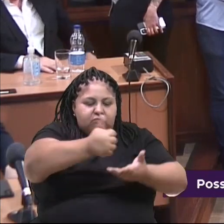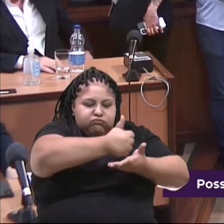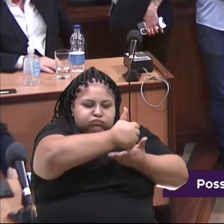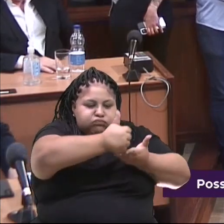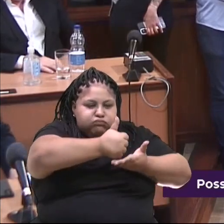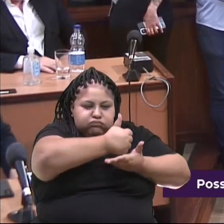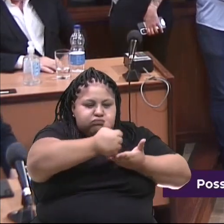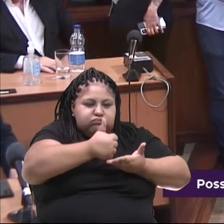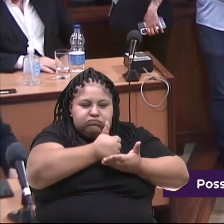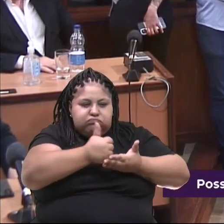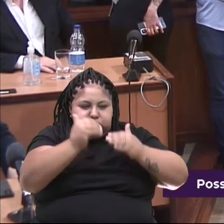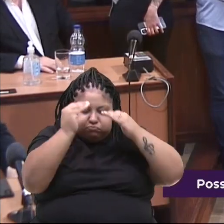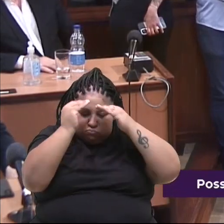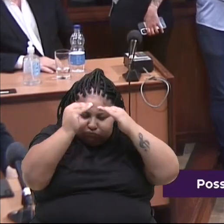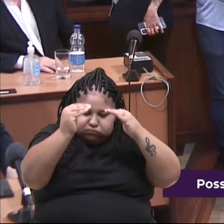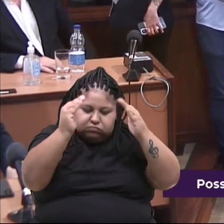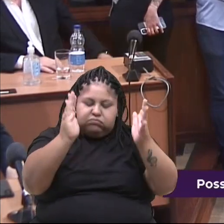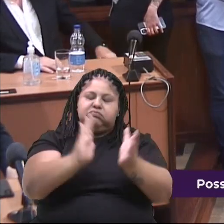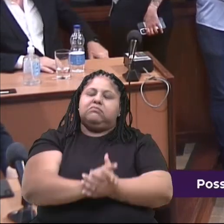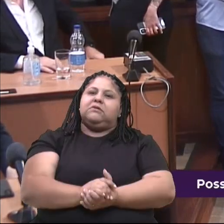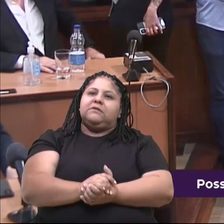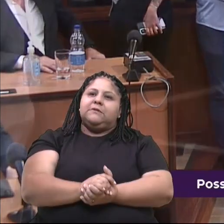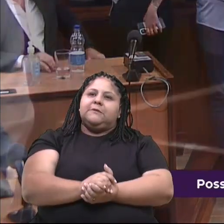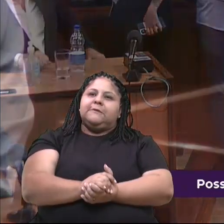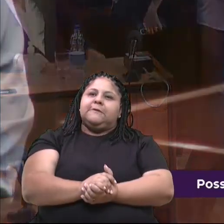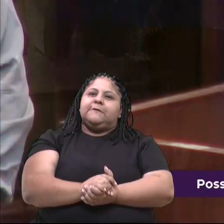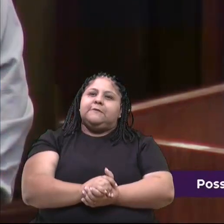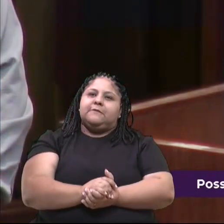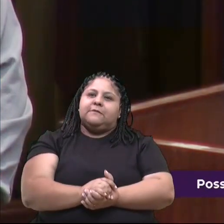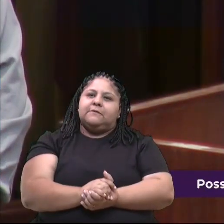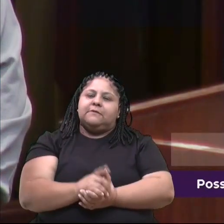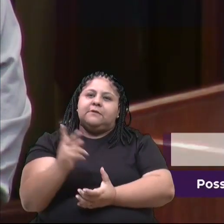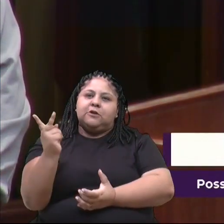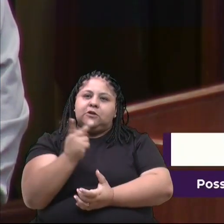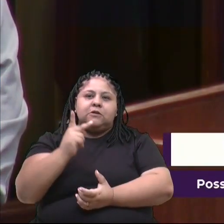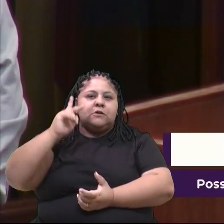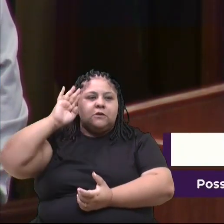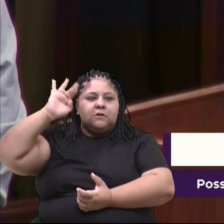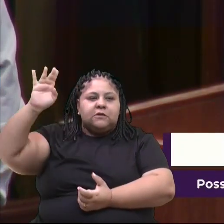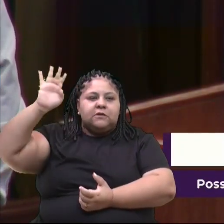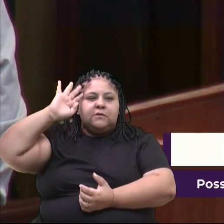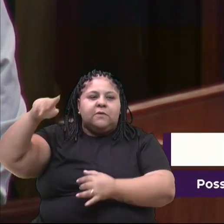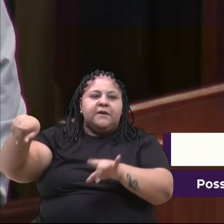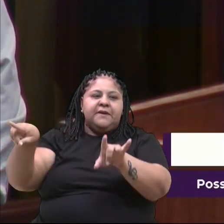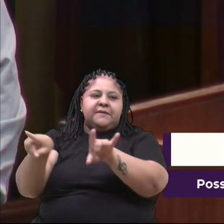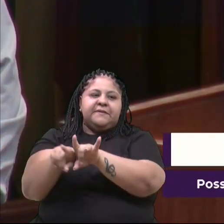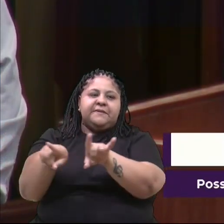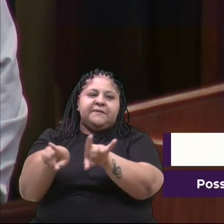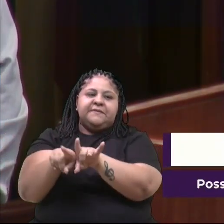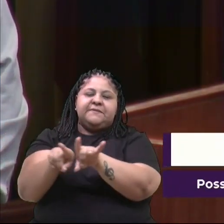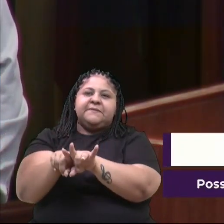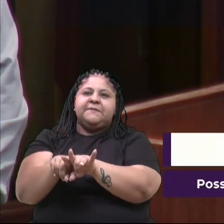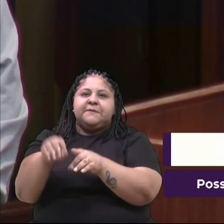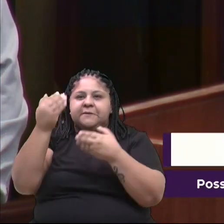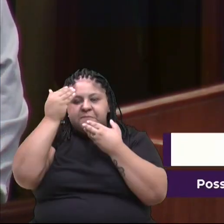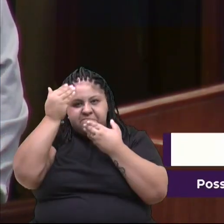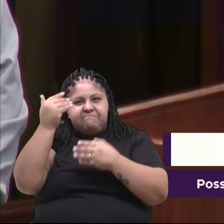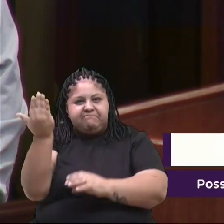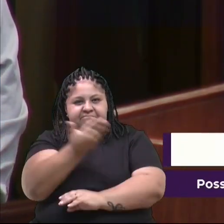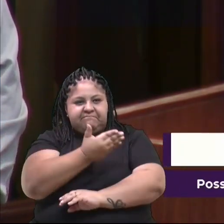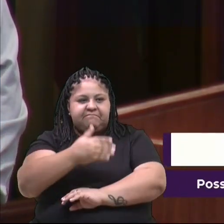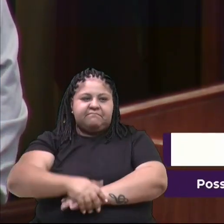pelo comprometimento. Eita, com os nossos sonhos de fazer cada vez mais pela comunidade. Obrigada,